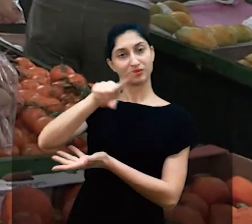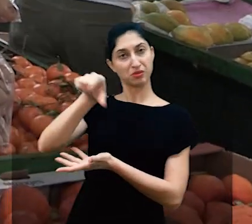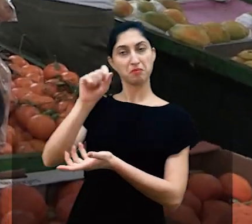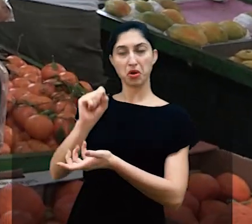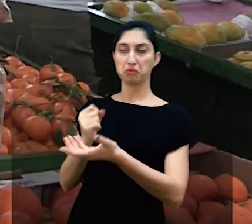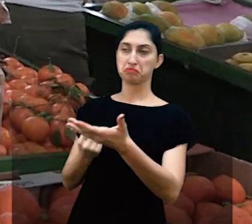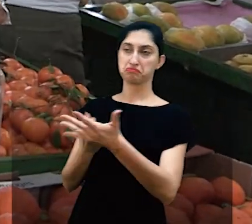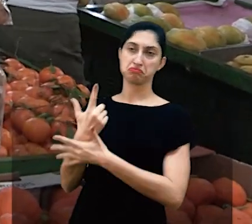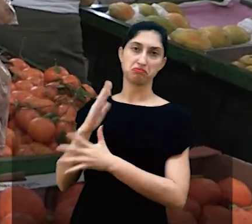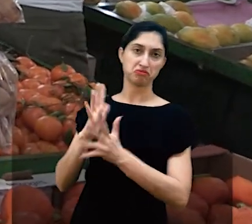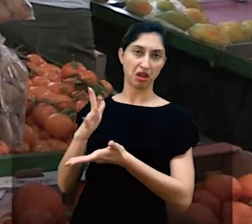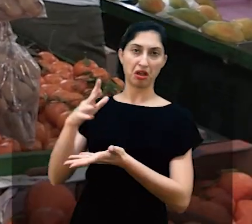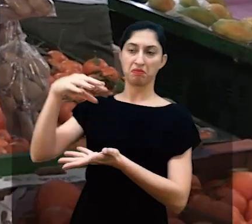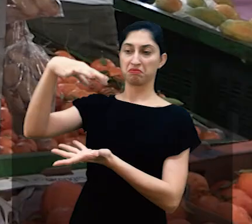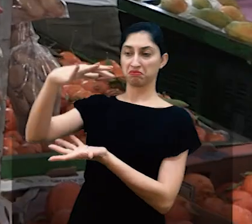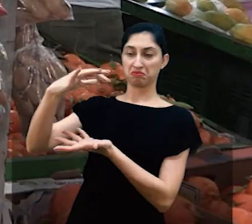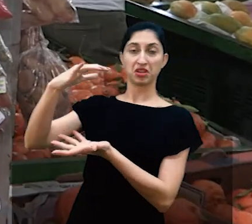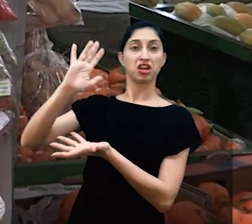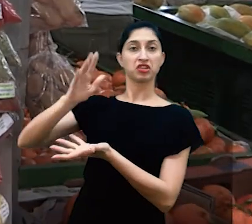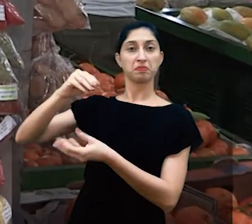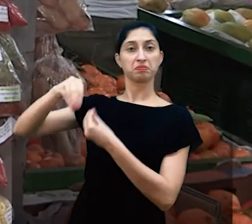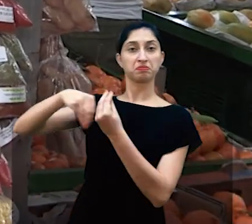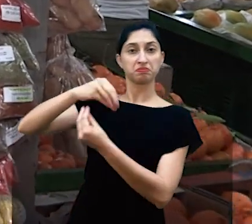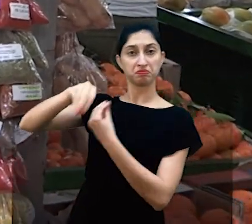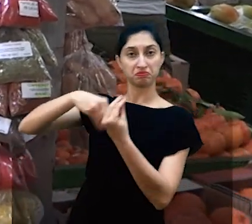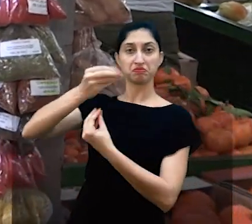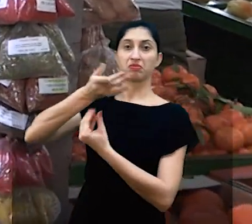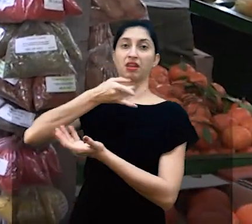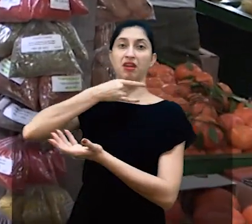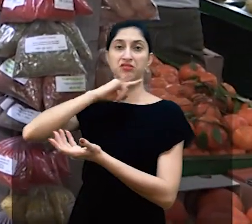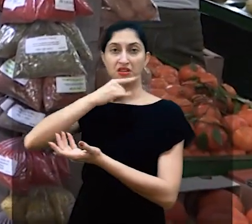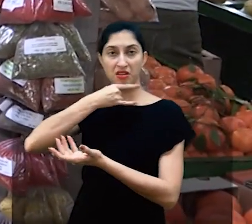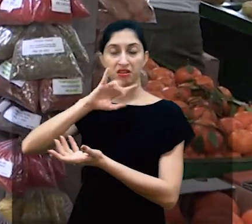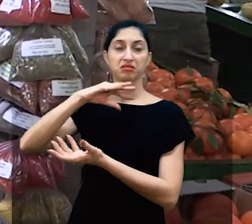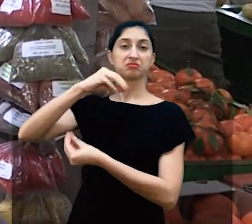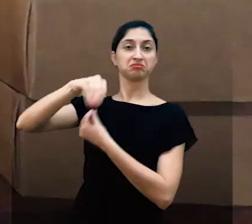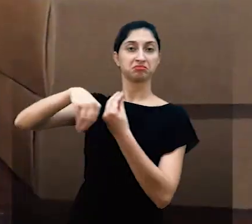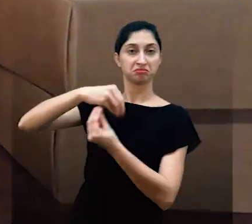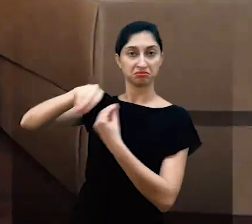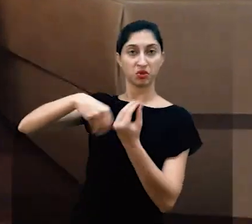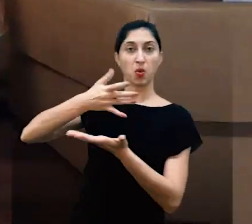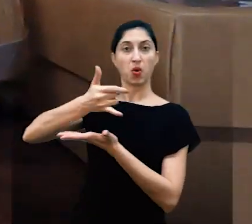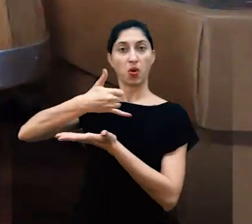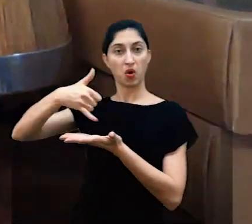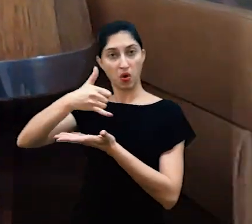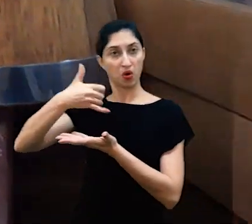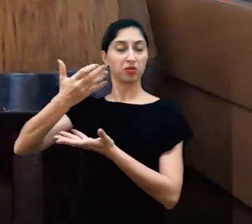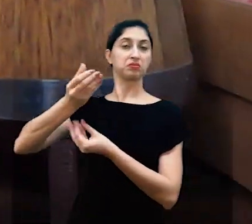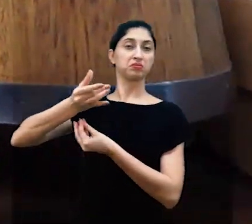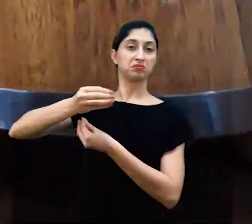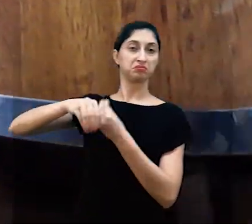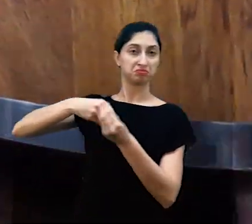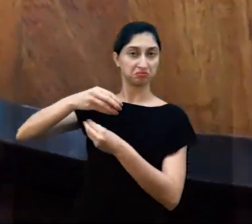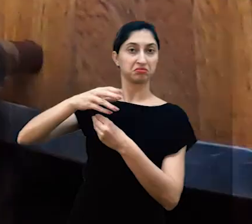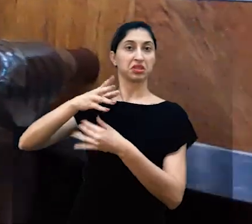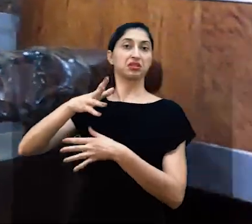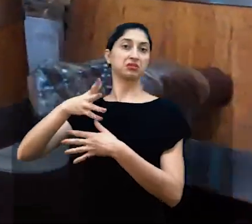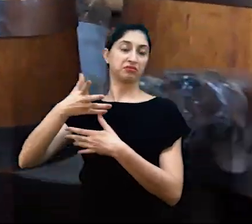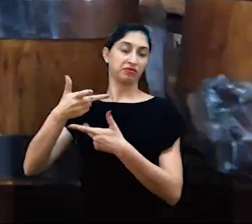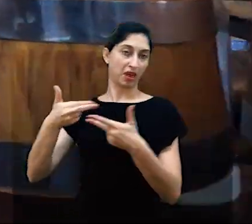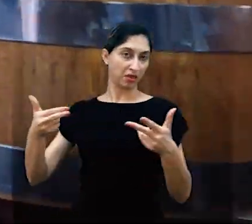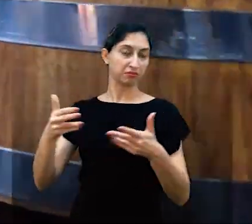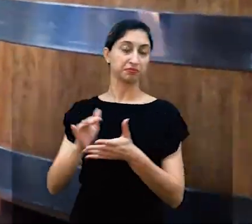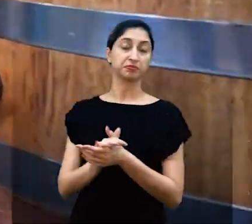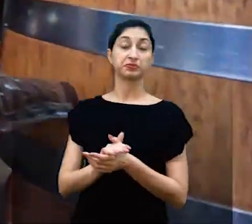levar ela pronta, tem ela no azeite, tem ela no óleo, tem ela na cachaça e tem ela mix. Estamos aqui agora na Tupiguá, uma das